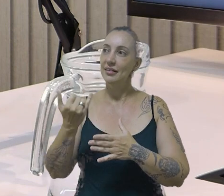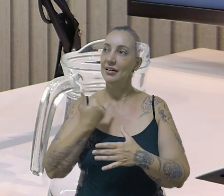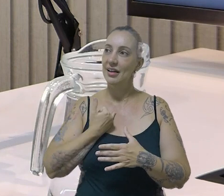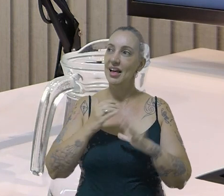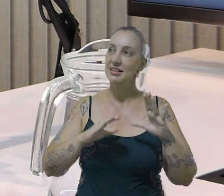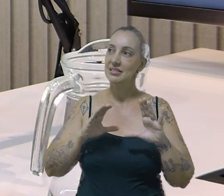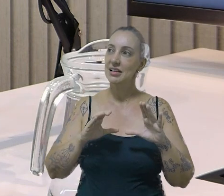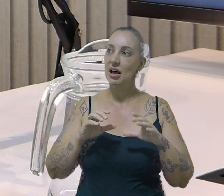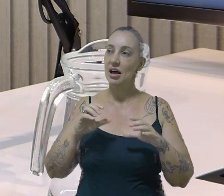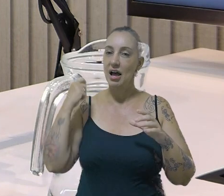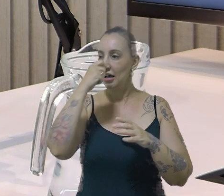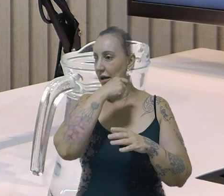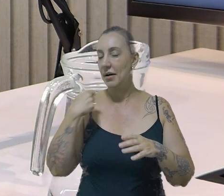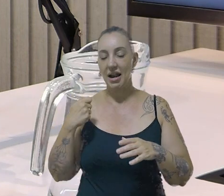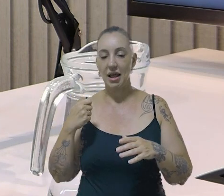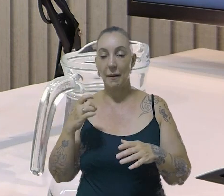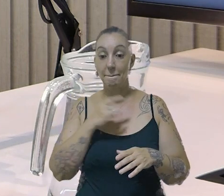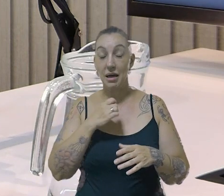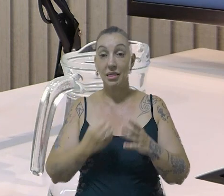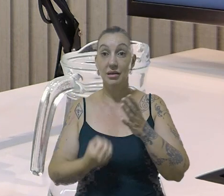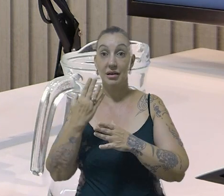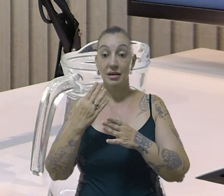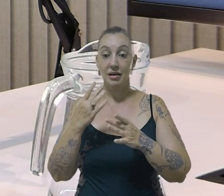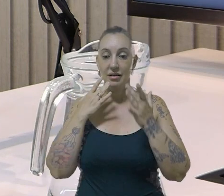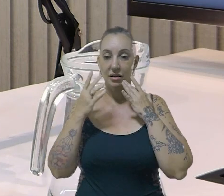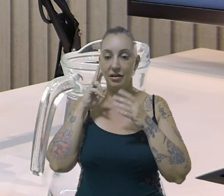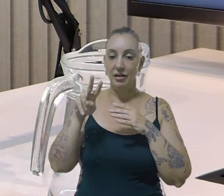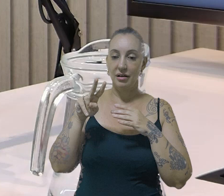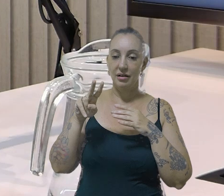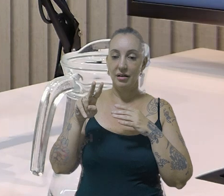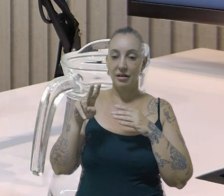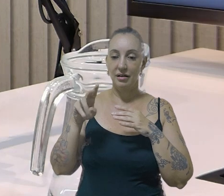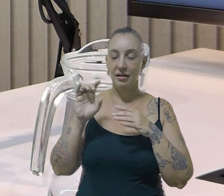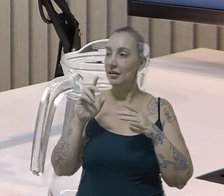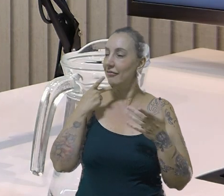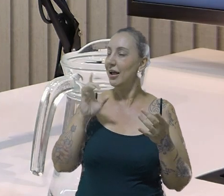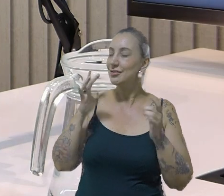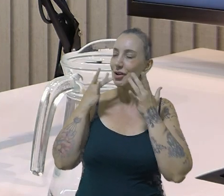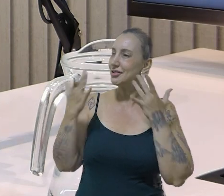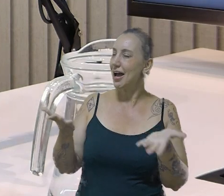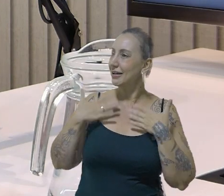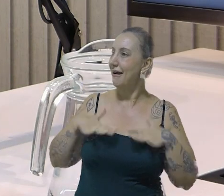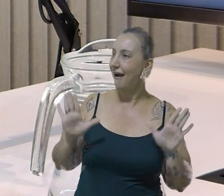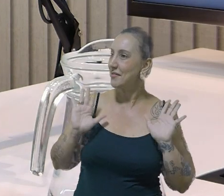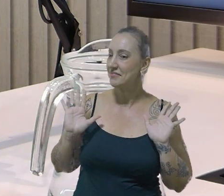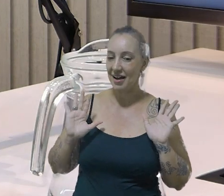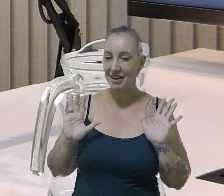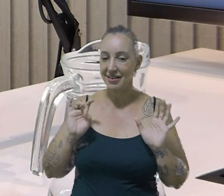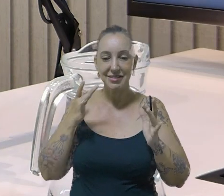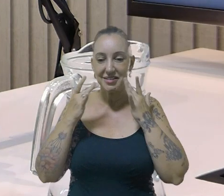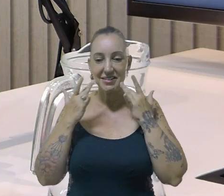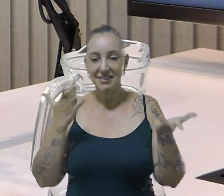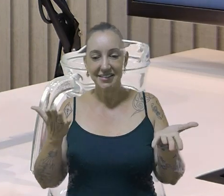camarinho assim com muito medo para estrear Uma Peça aí eu olho pro ele falo cara é só teatro muito B é só teatro